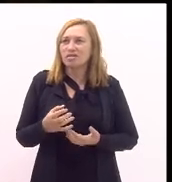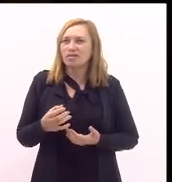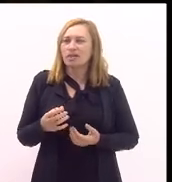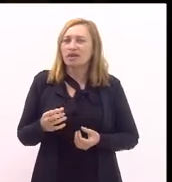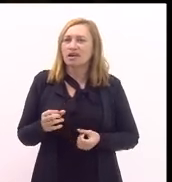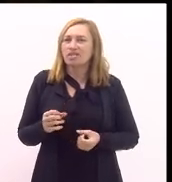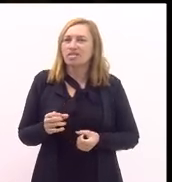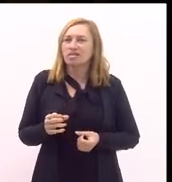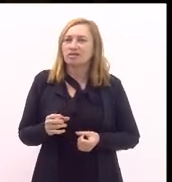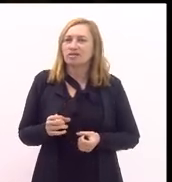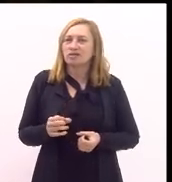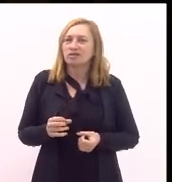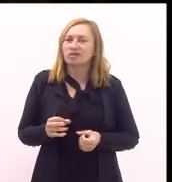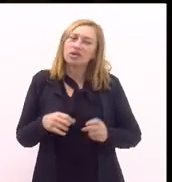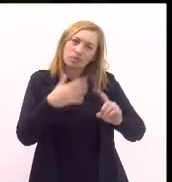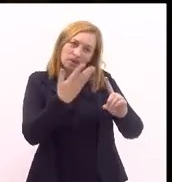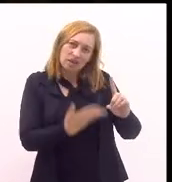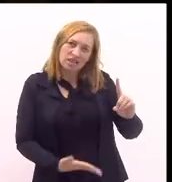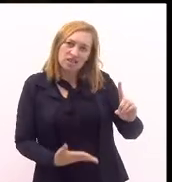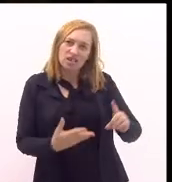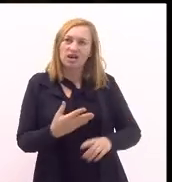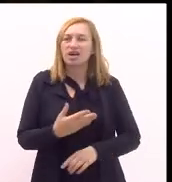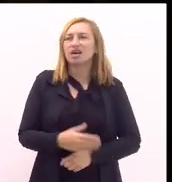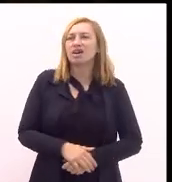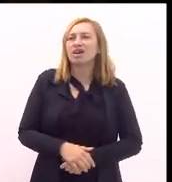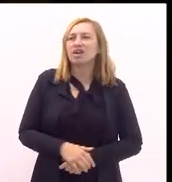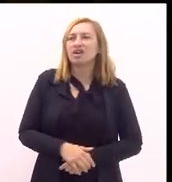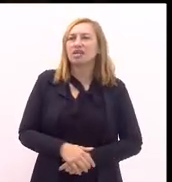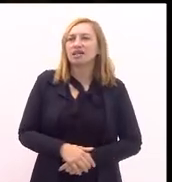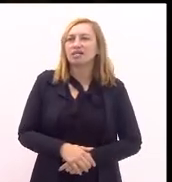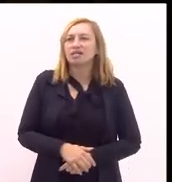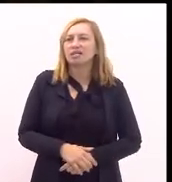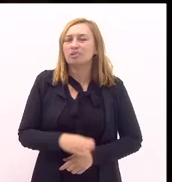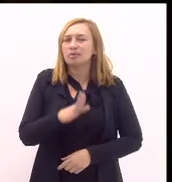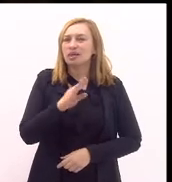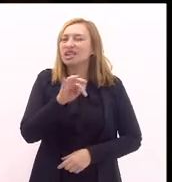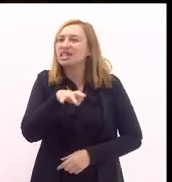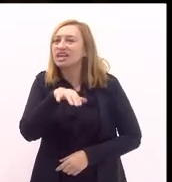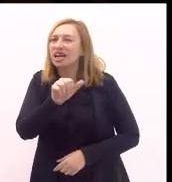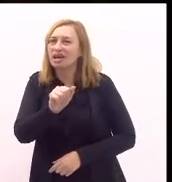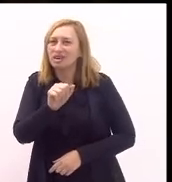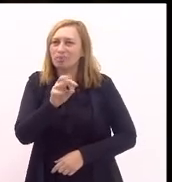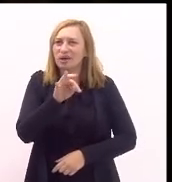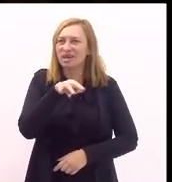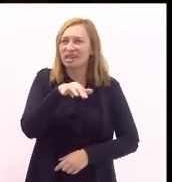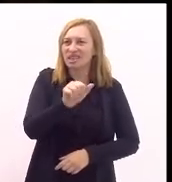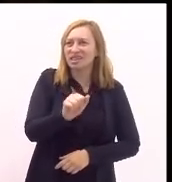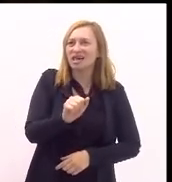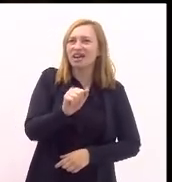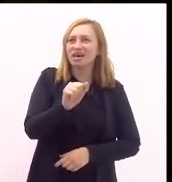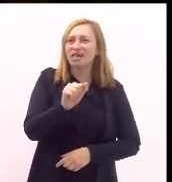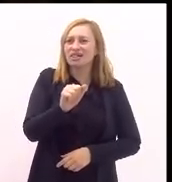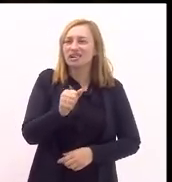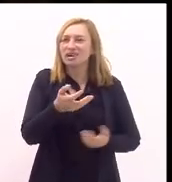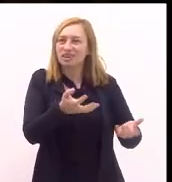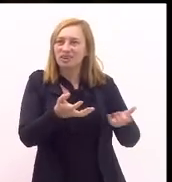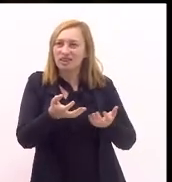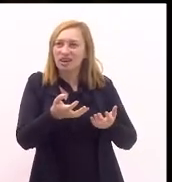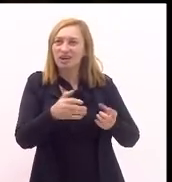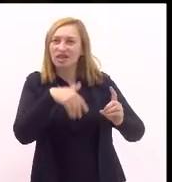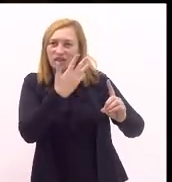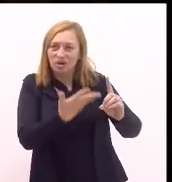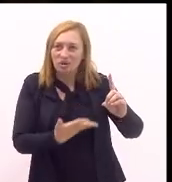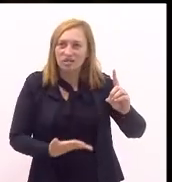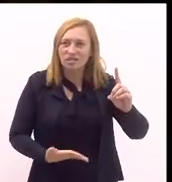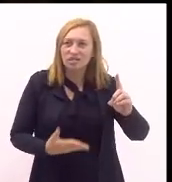fazendo para homenageá-la leva Benedita Benedita eu quero te